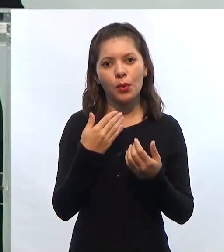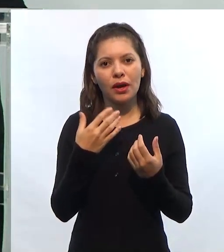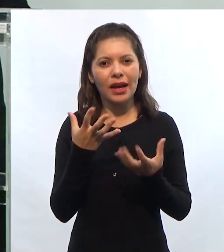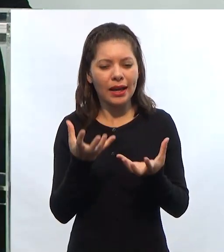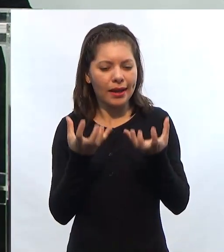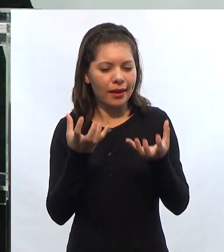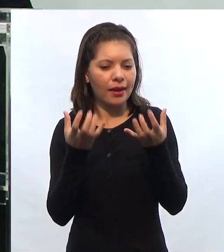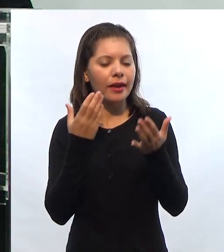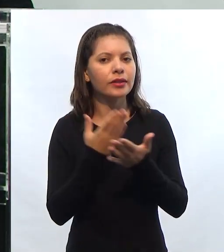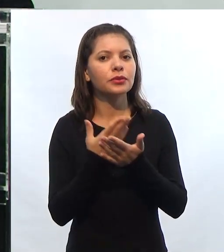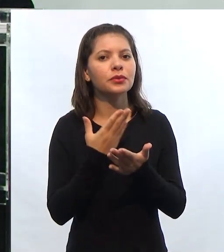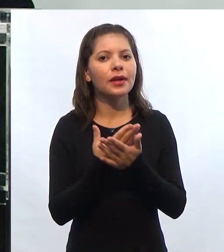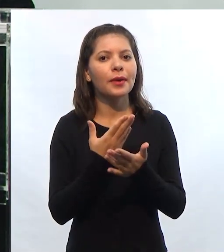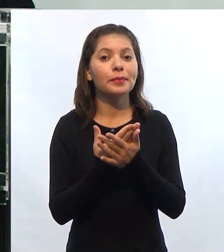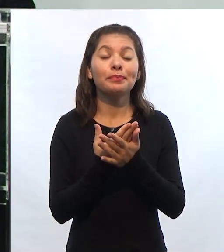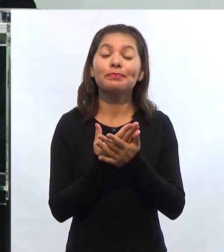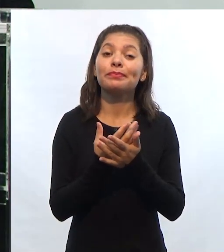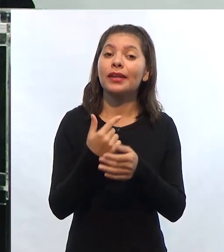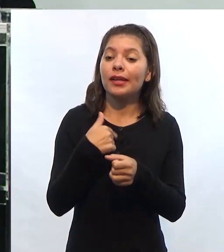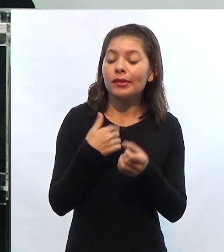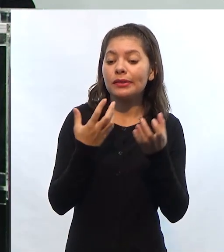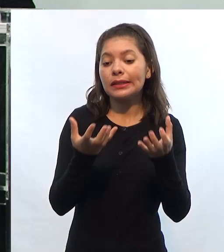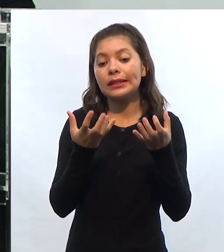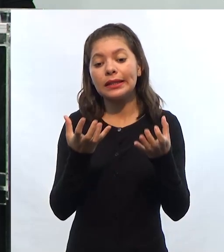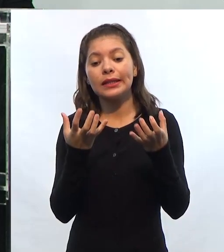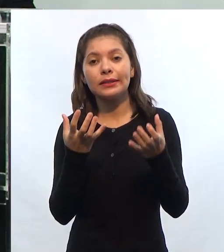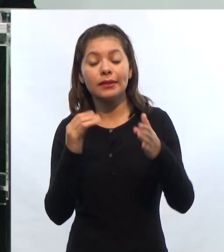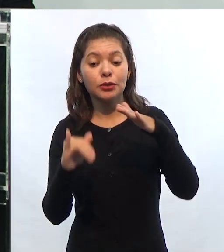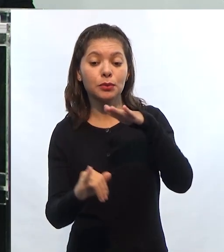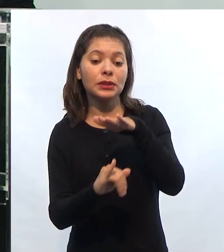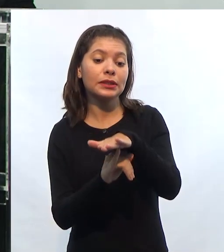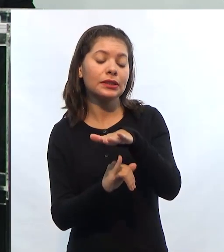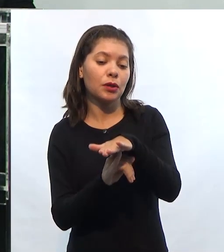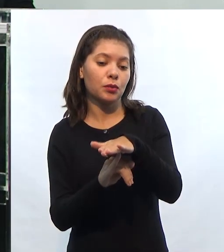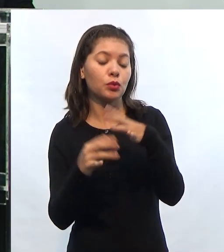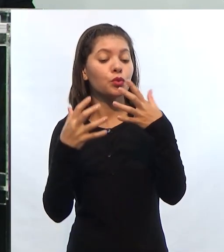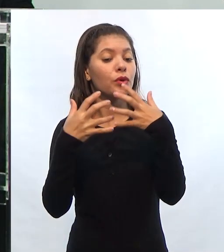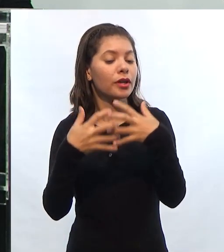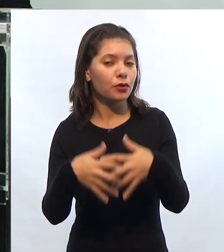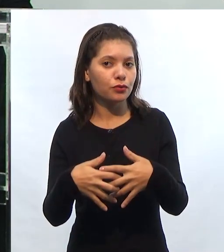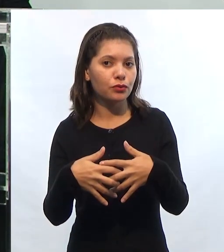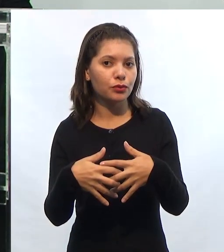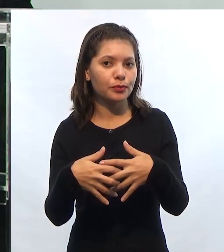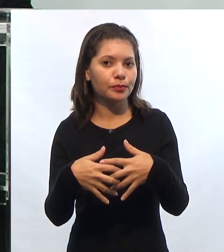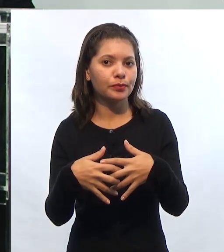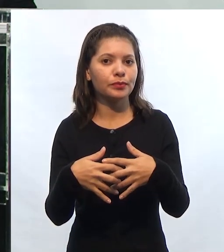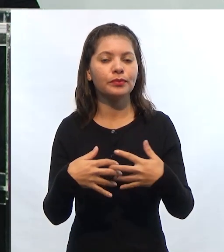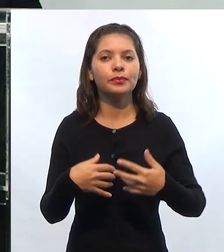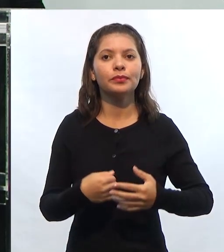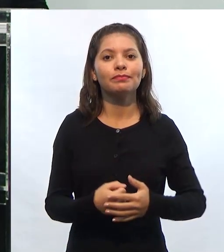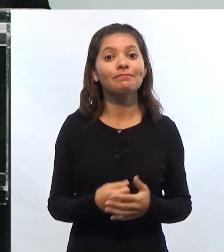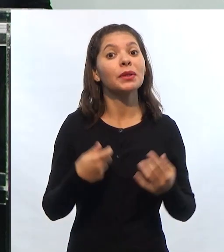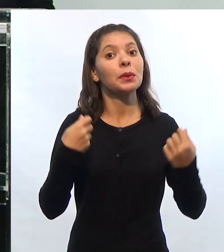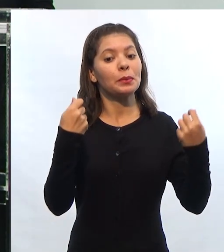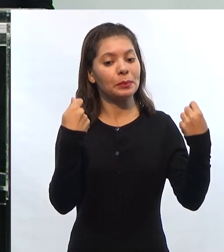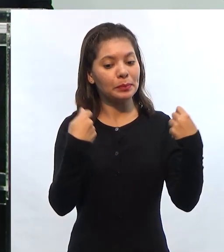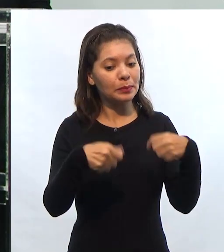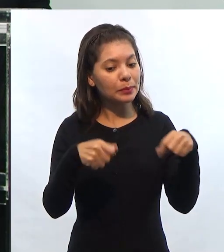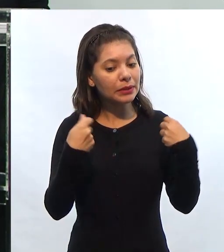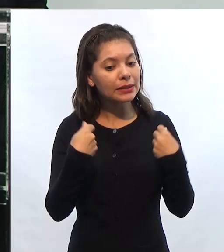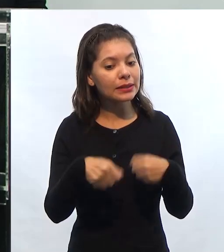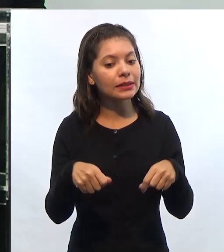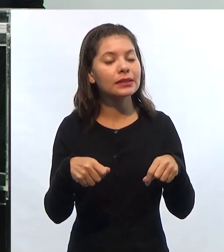eu quero estudar, eu tenho uma necessidade de estudar, mas eu quero estudar na instituição tal, quero estudar no IFRO. Então, aqui a gente tem